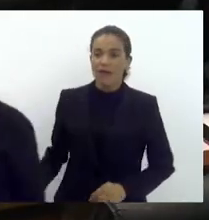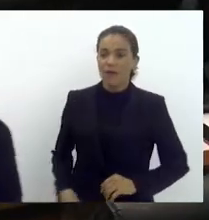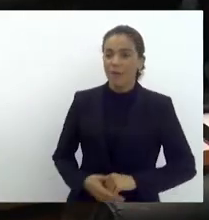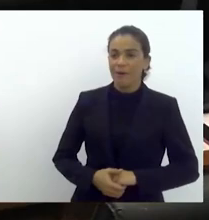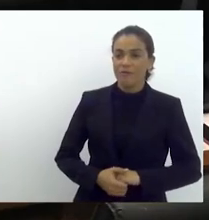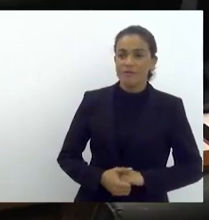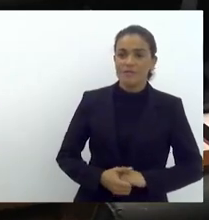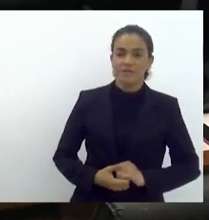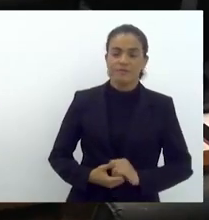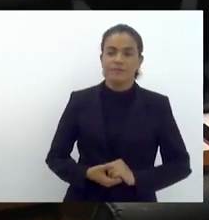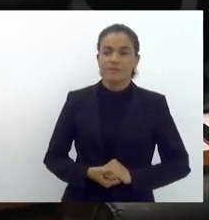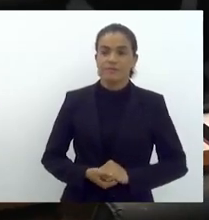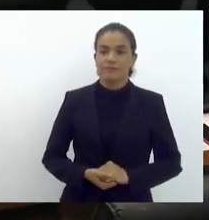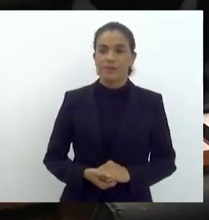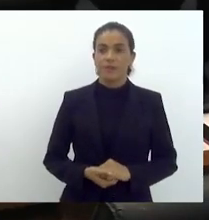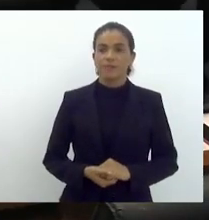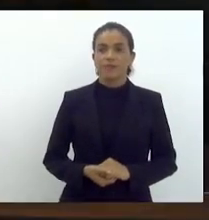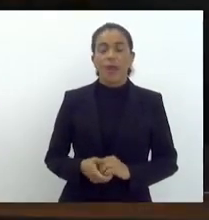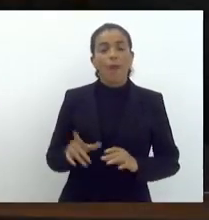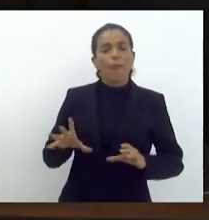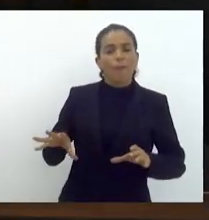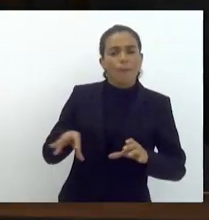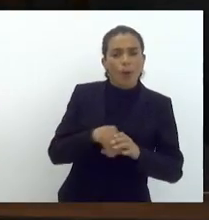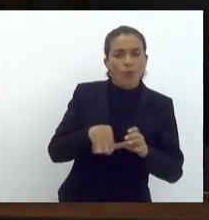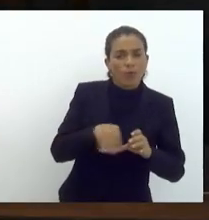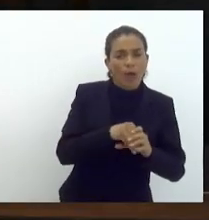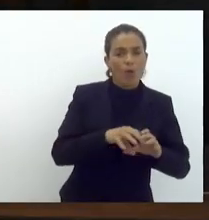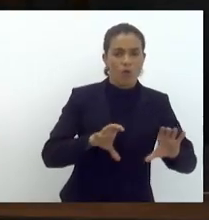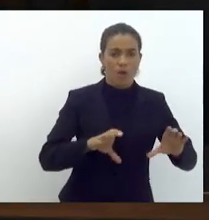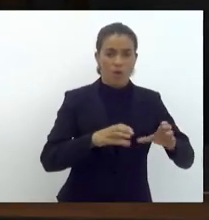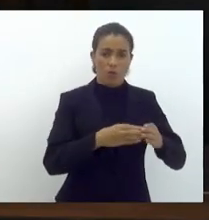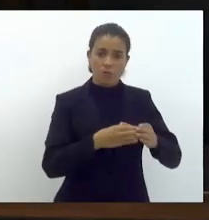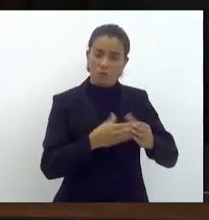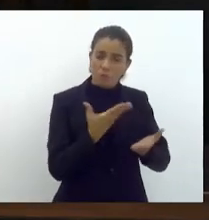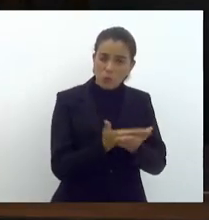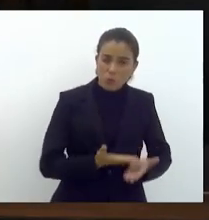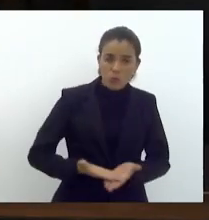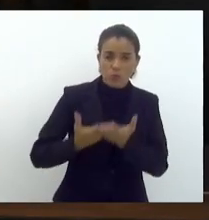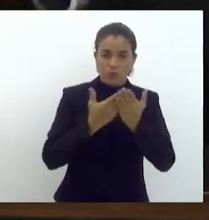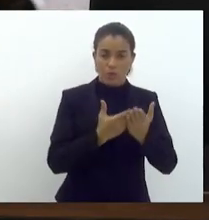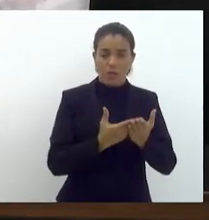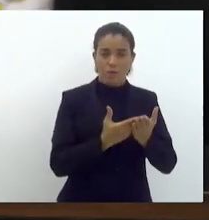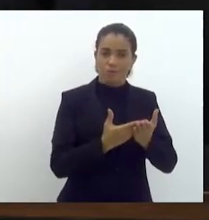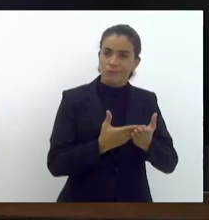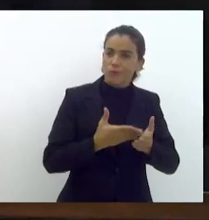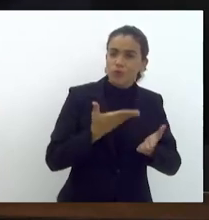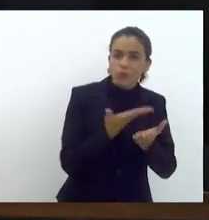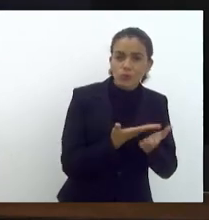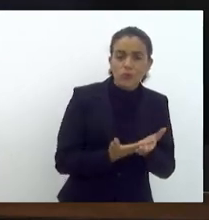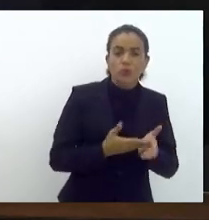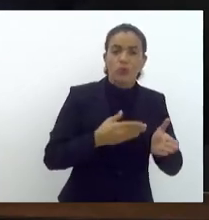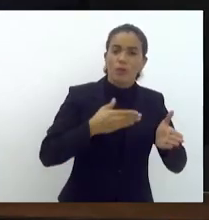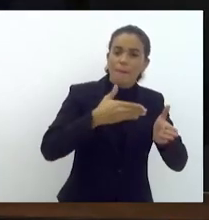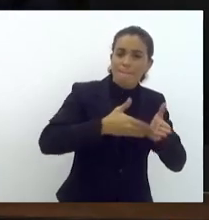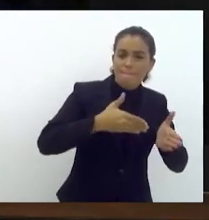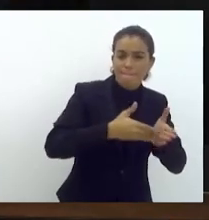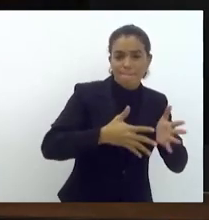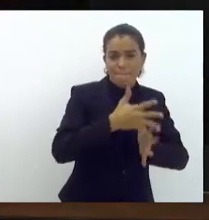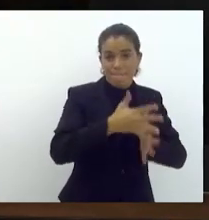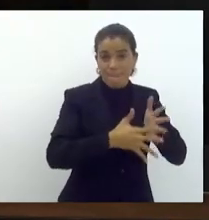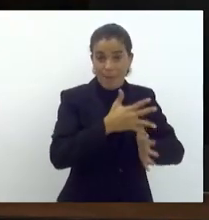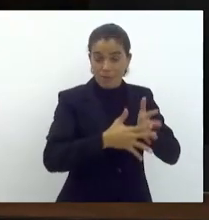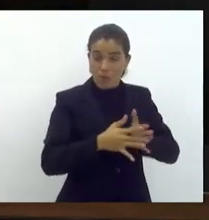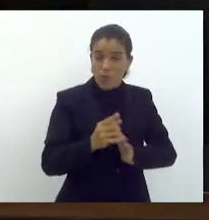retirar montar uma comissão para fazer o estudo de impacto e voltar imediatamente quando voltar do excesso entendeu